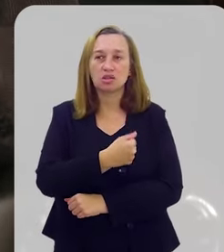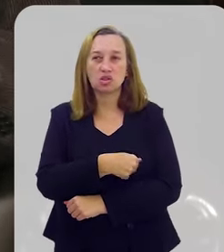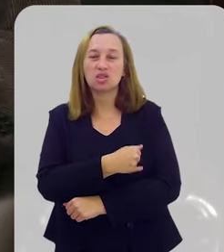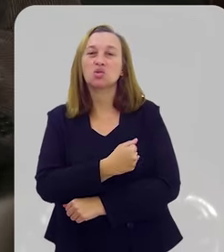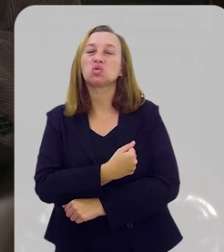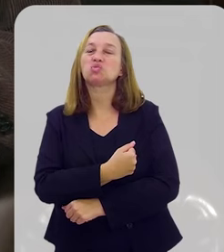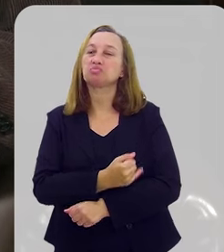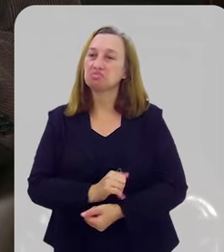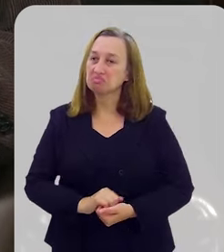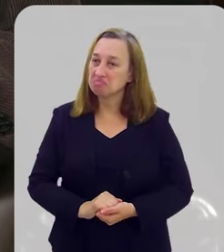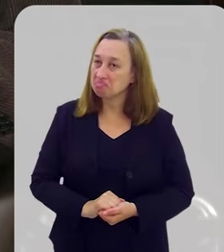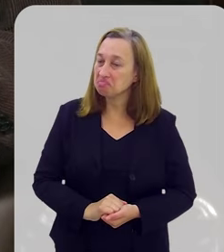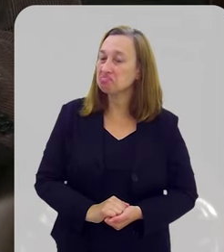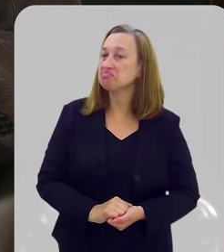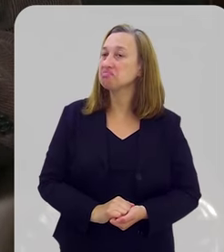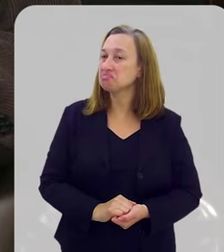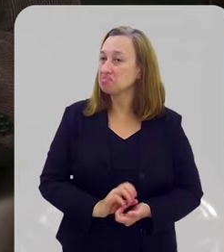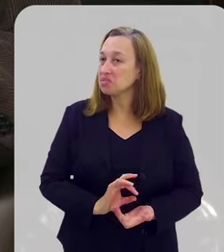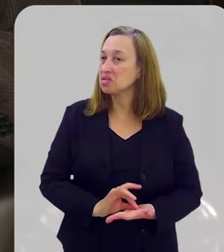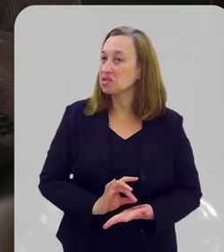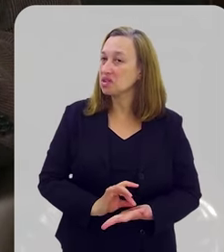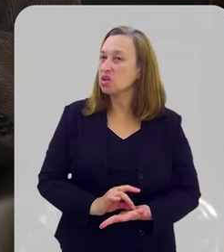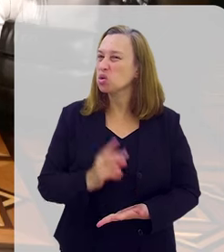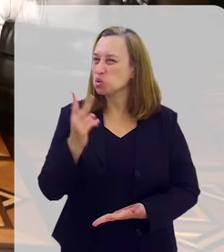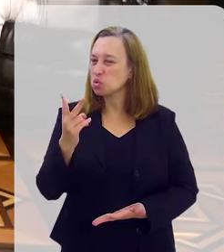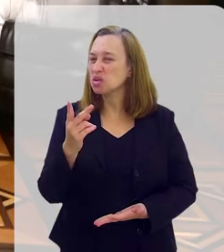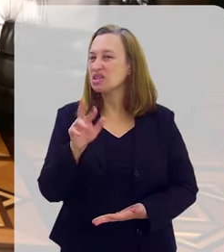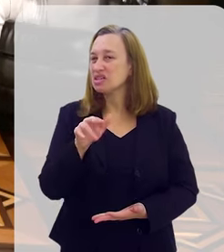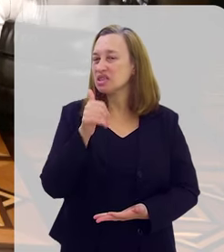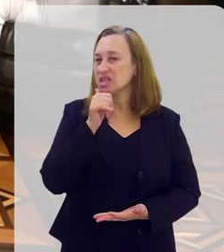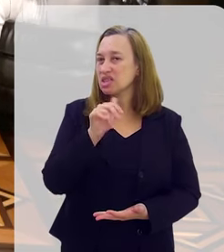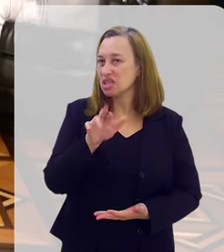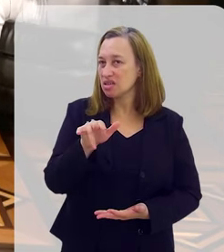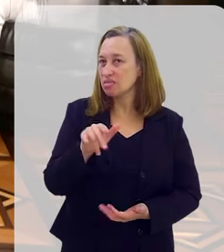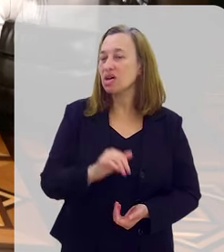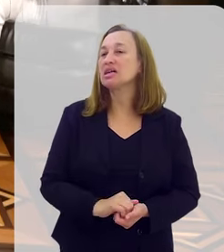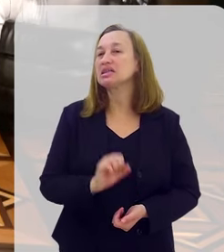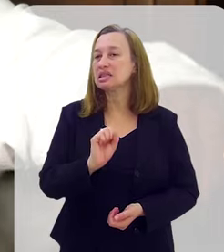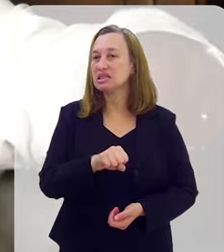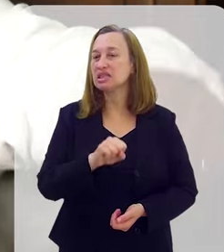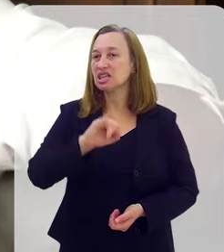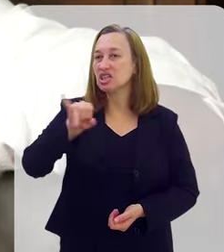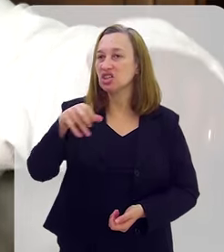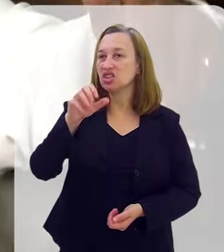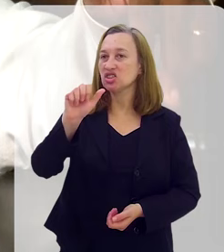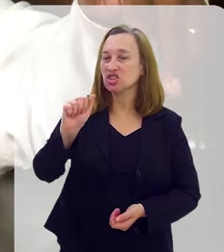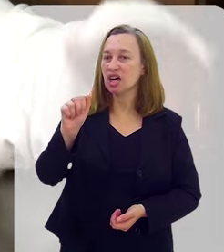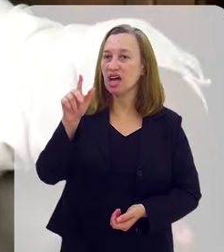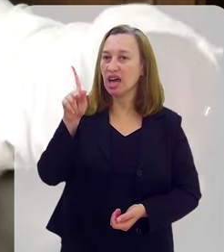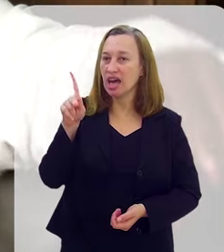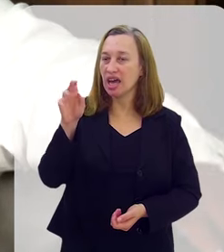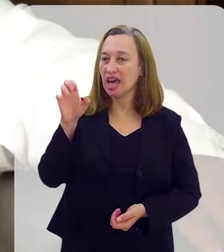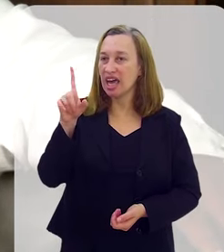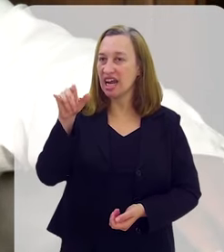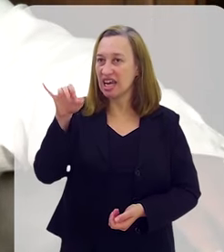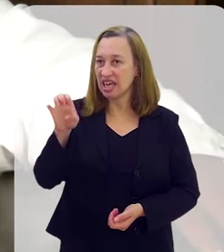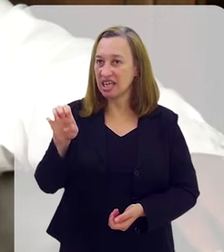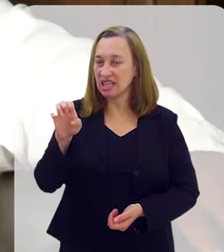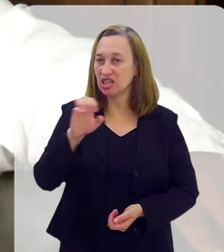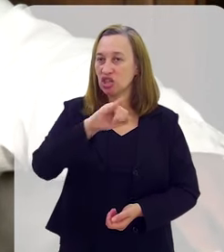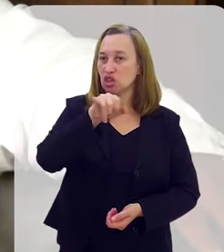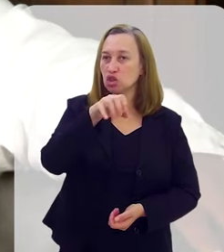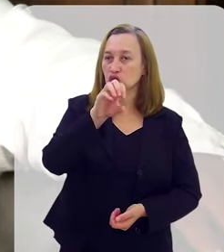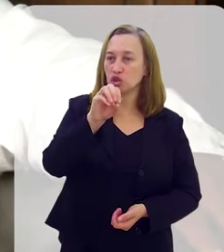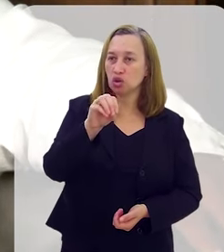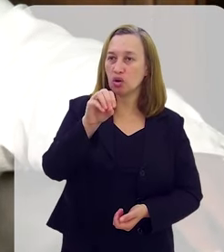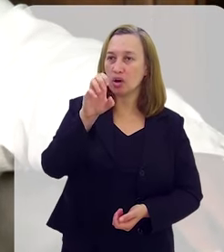de Meriti. Exatamente. Olha, na verdade, são duas irmãs, não é? Isso. É a Jaqueline, a Joelma e o Jairo. Que legal. Três que